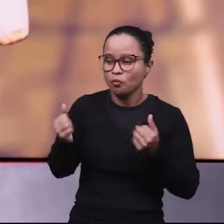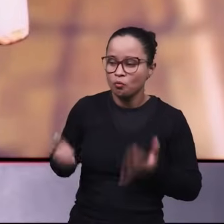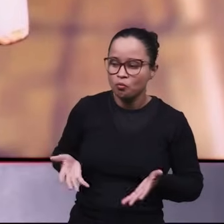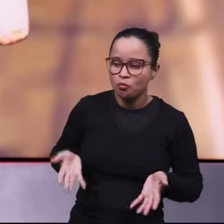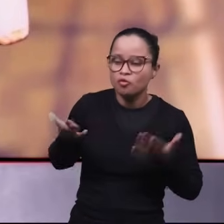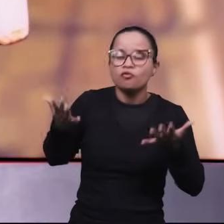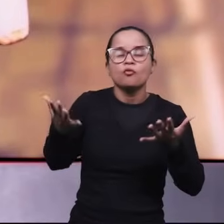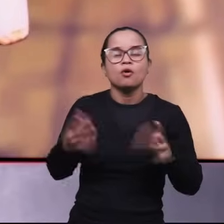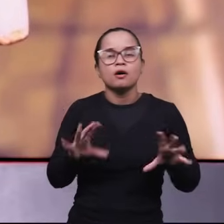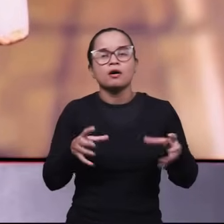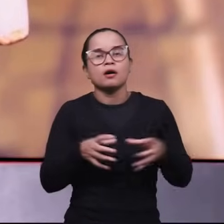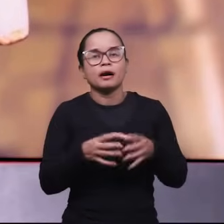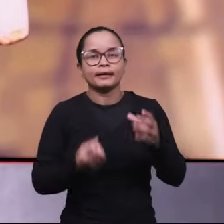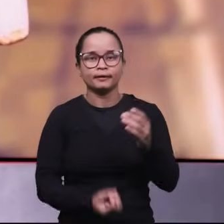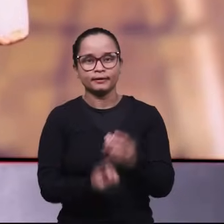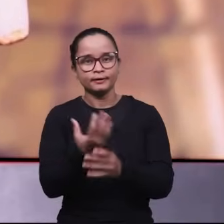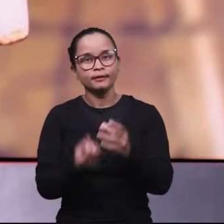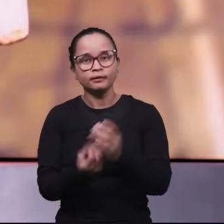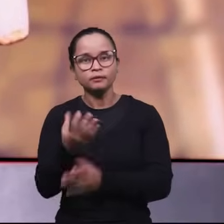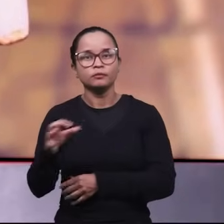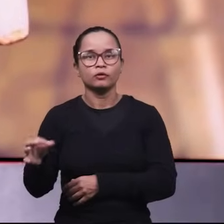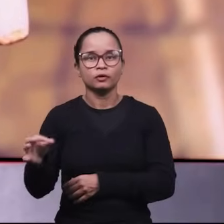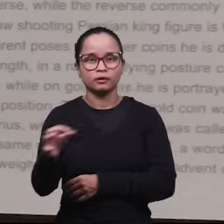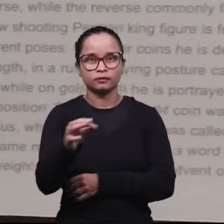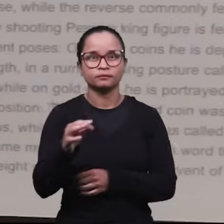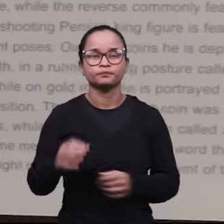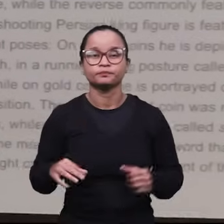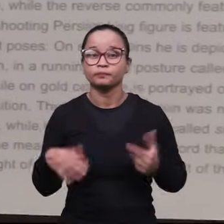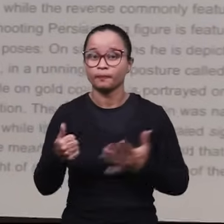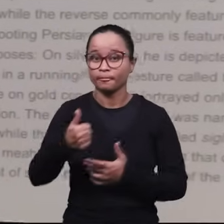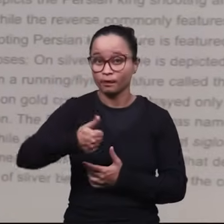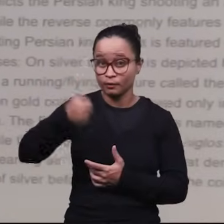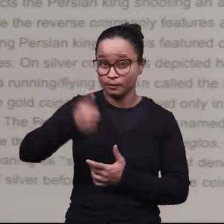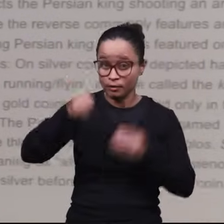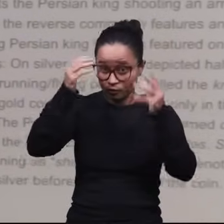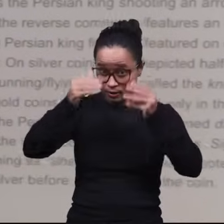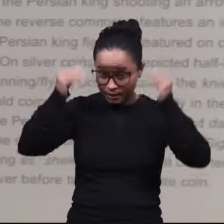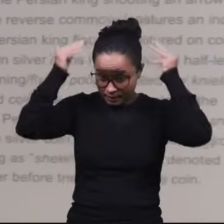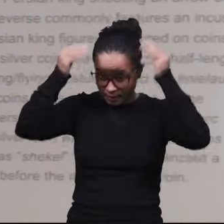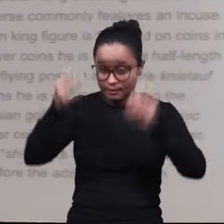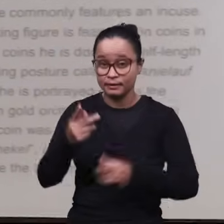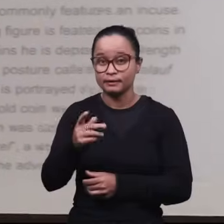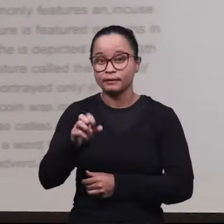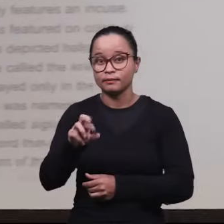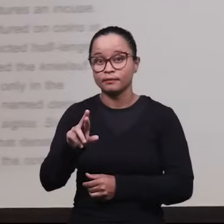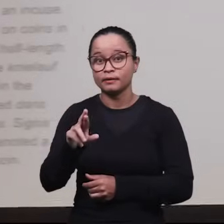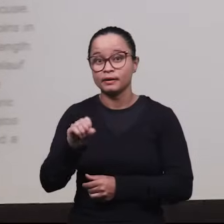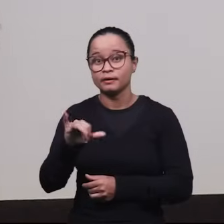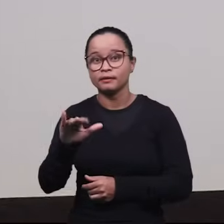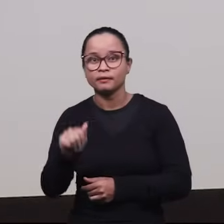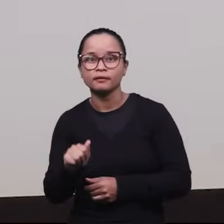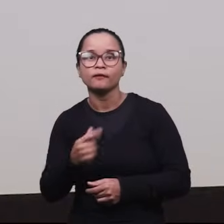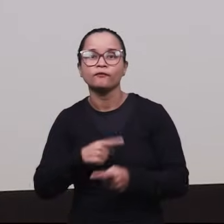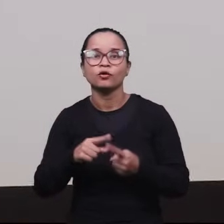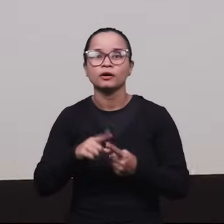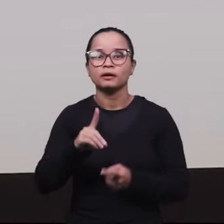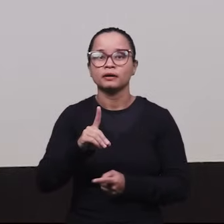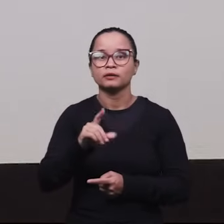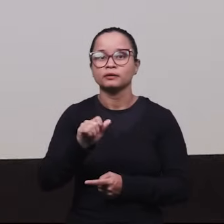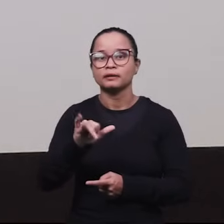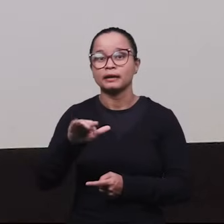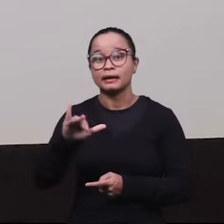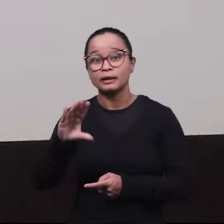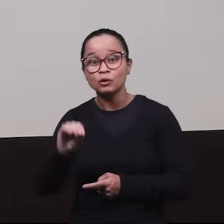motivou a fabricá-las. O primeiro rei persa que as cunhou foi Dario I, o